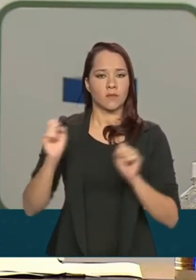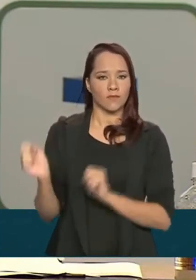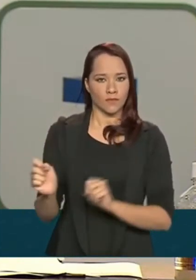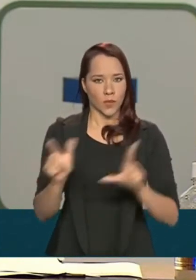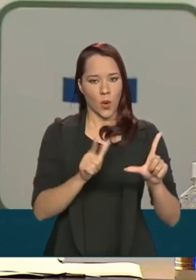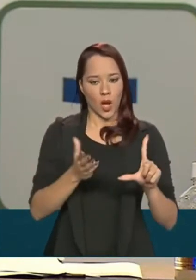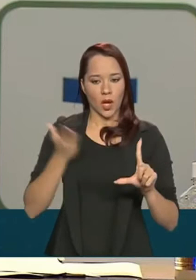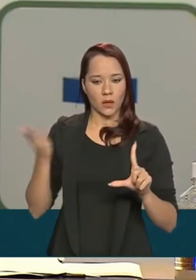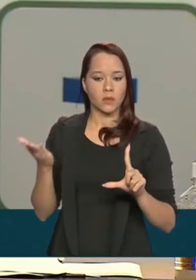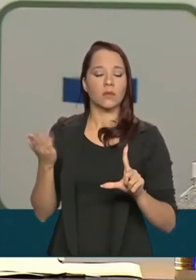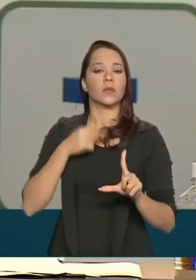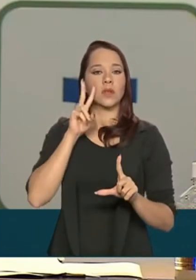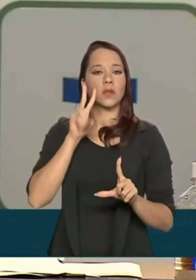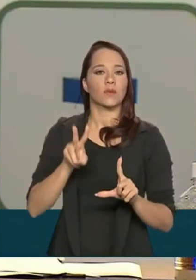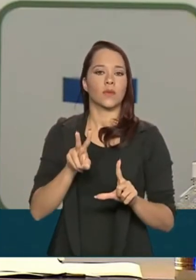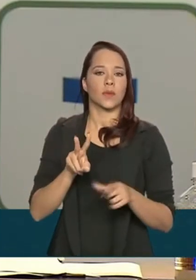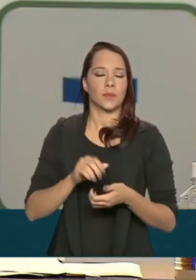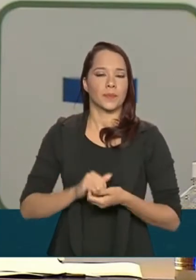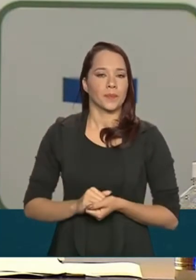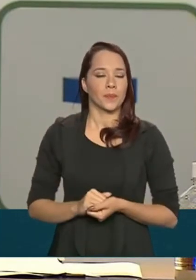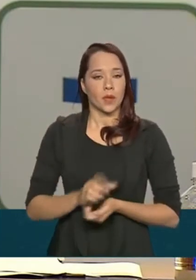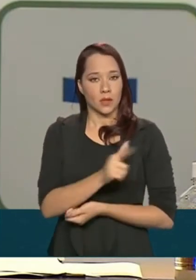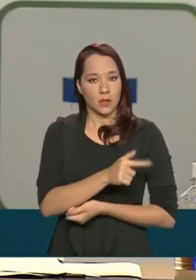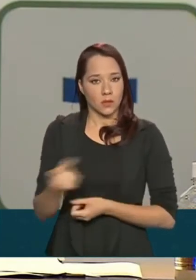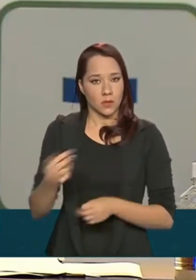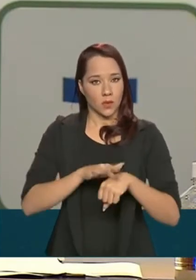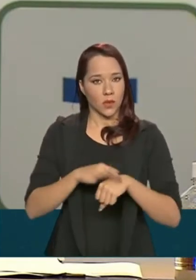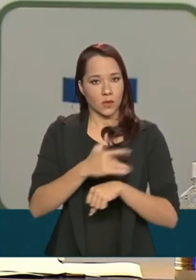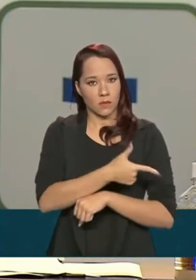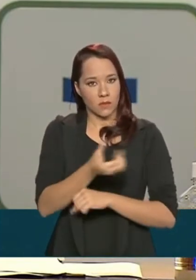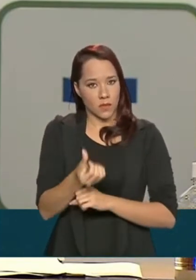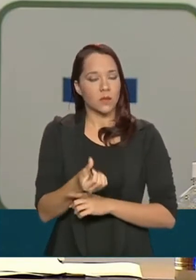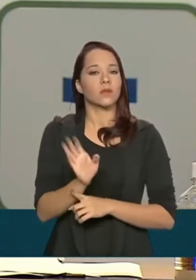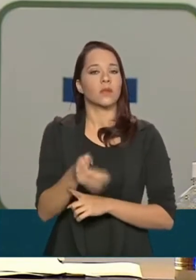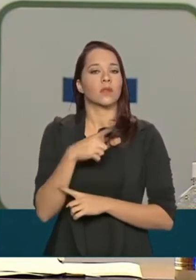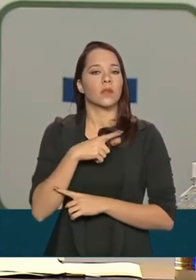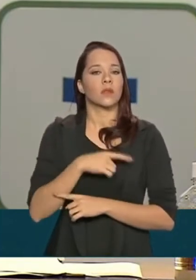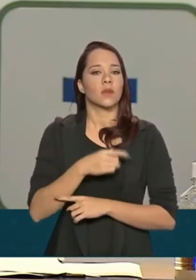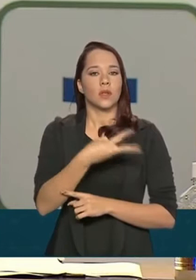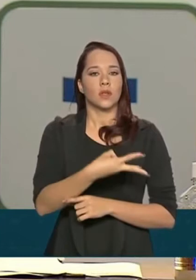lado, em que a gente verifica que na semana epidemiológica 26 a gente teve